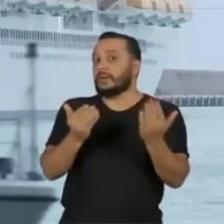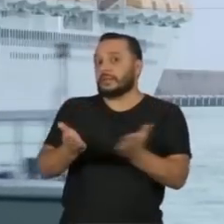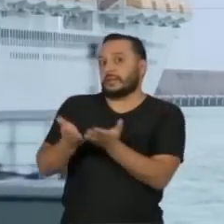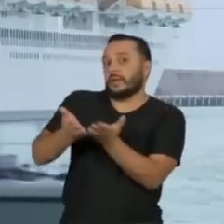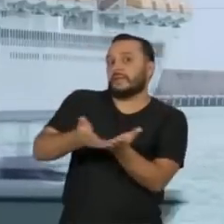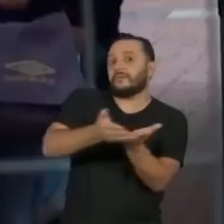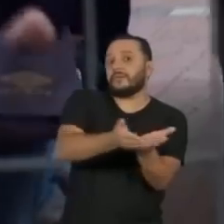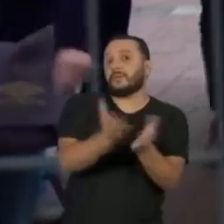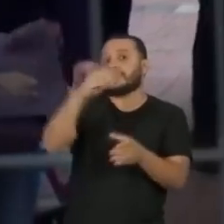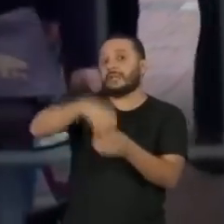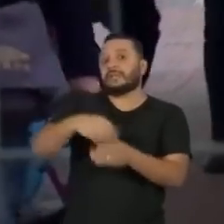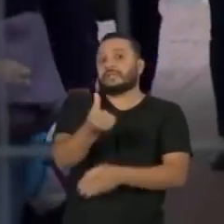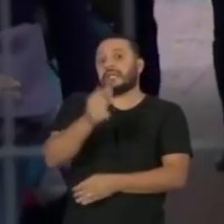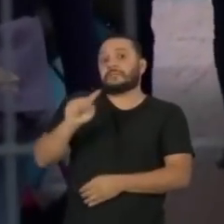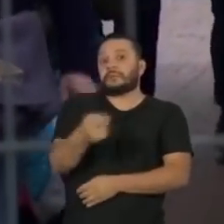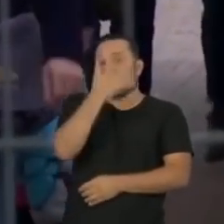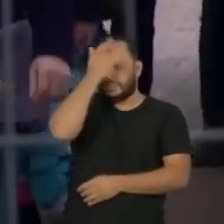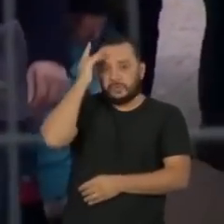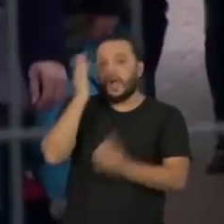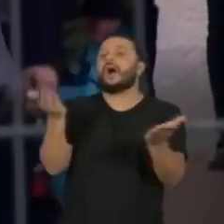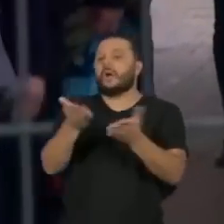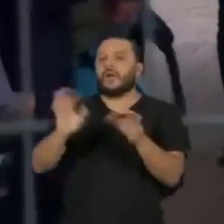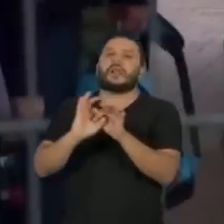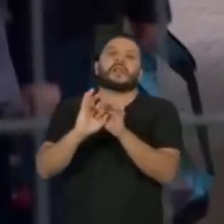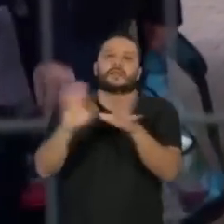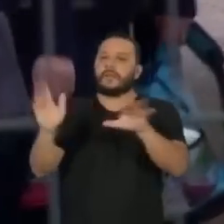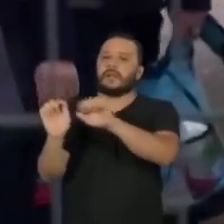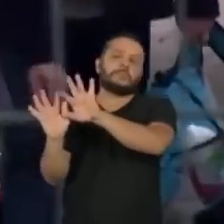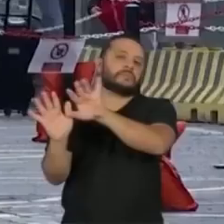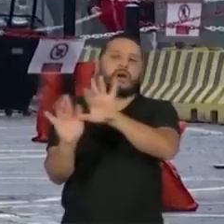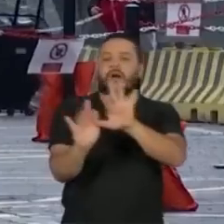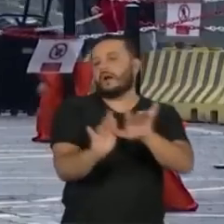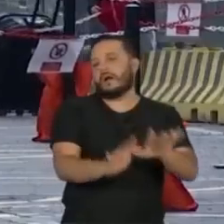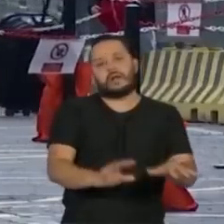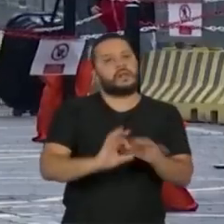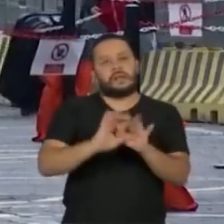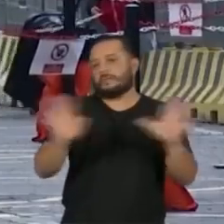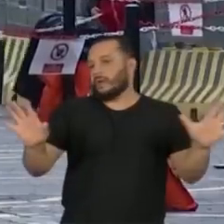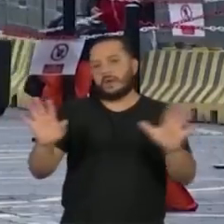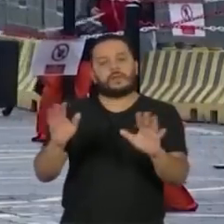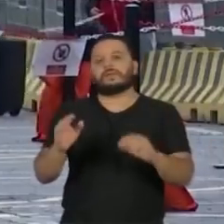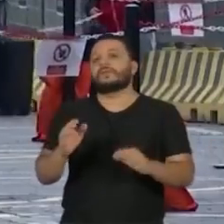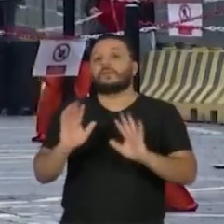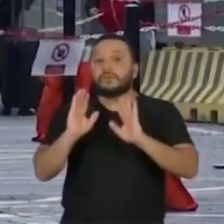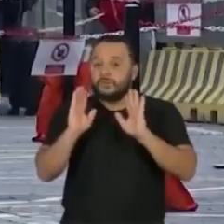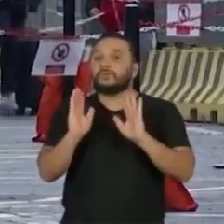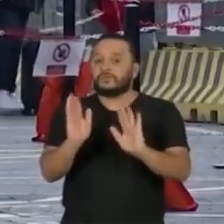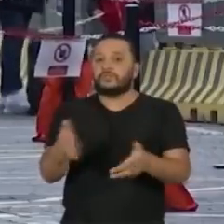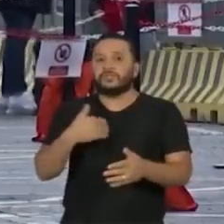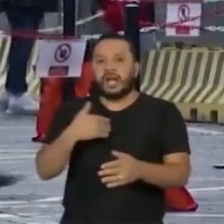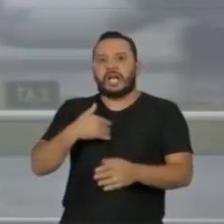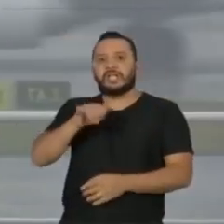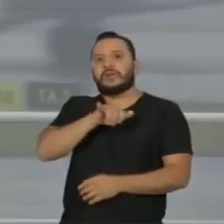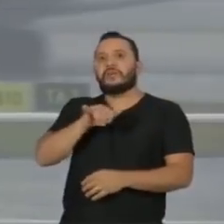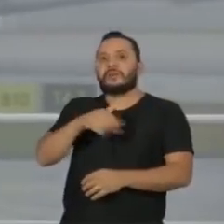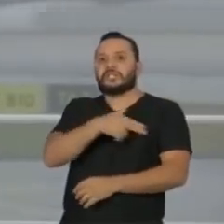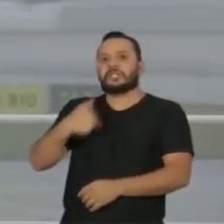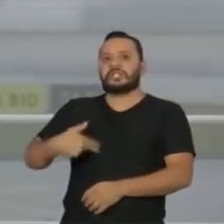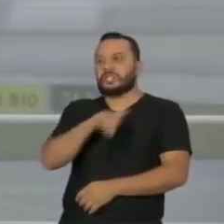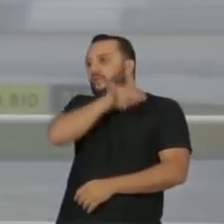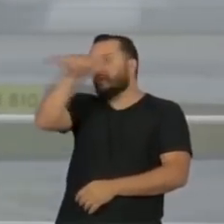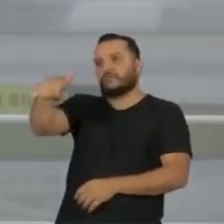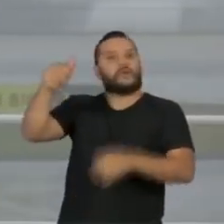mil passageiros foram liberadas com todos os tripulantes no país que cortou todos os voos para a China.